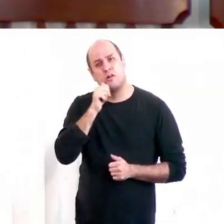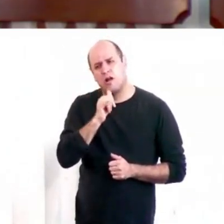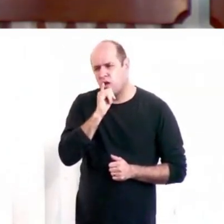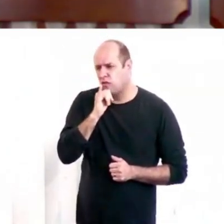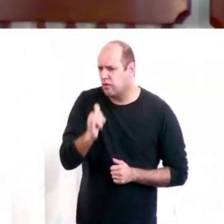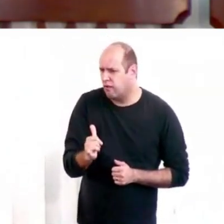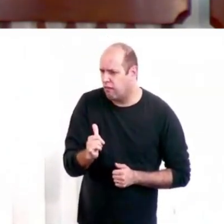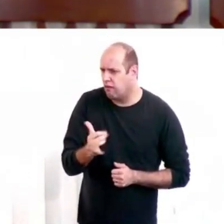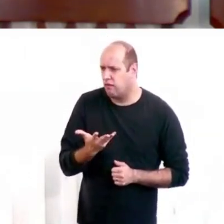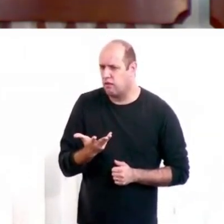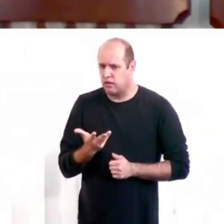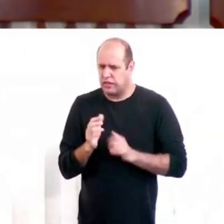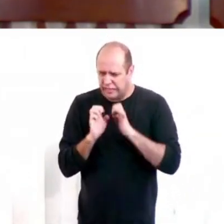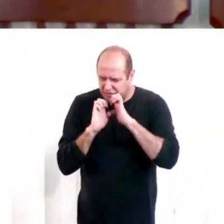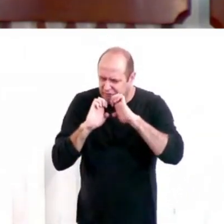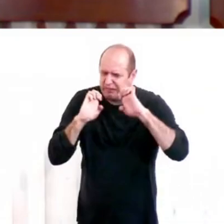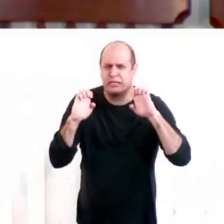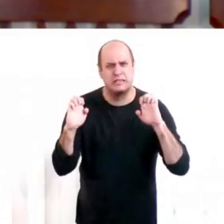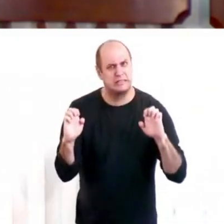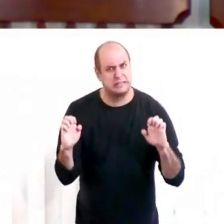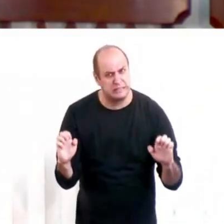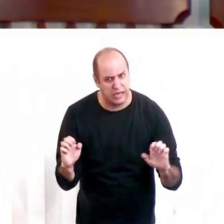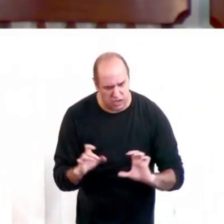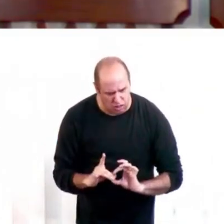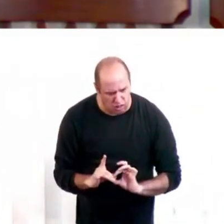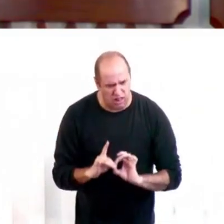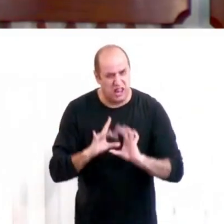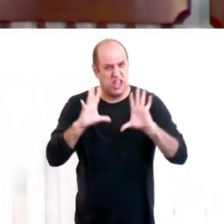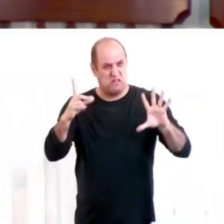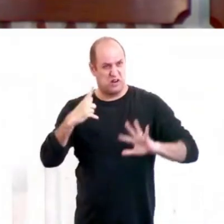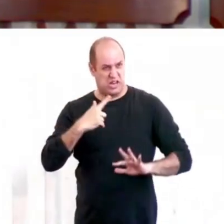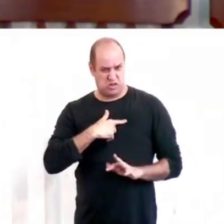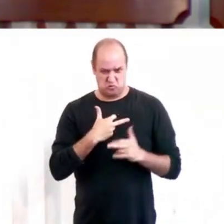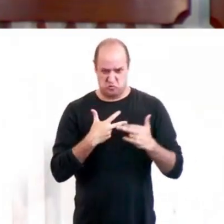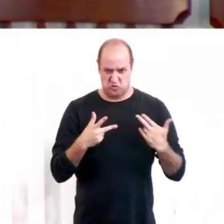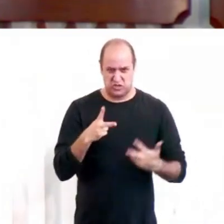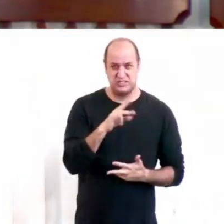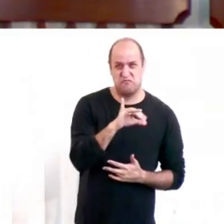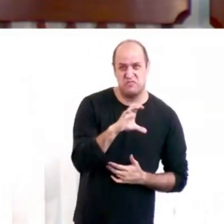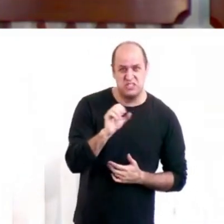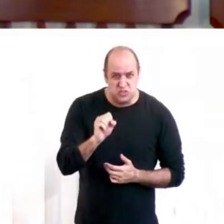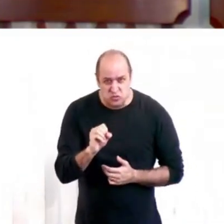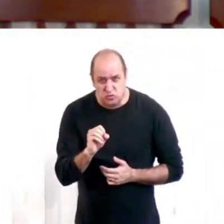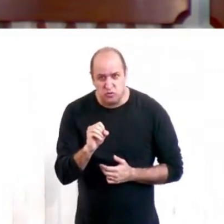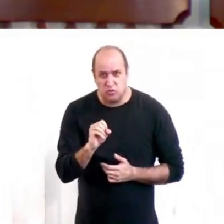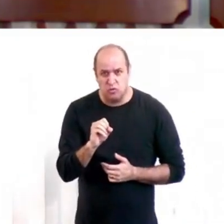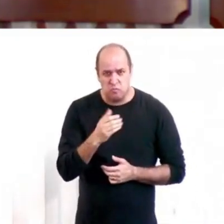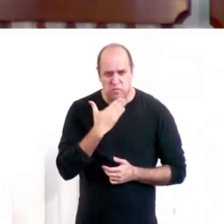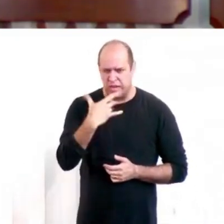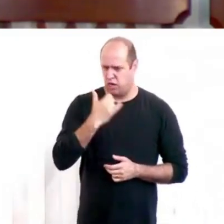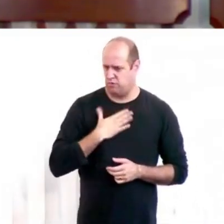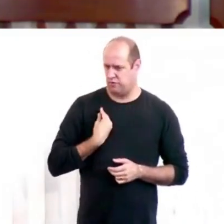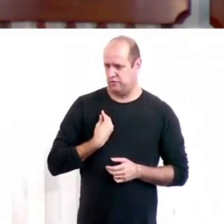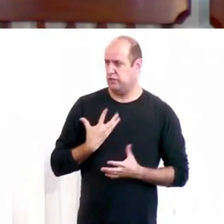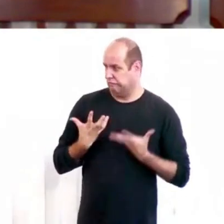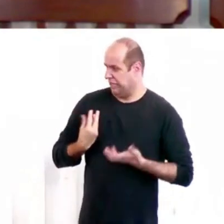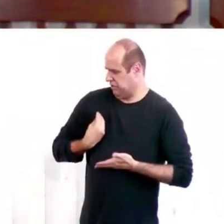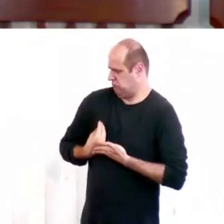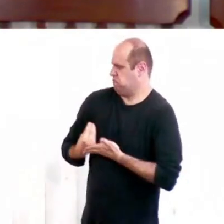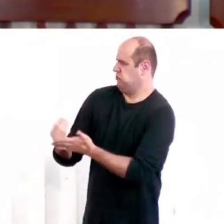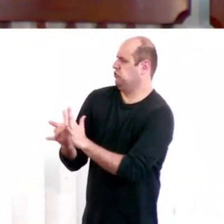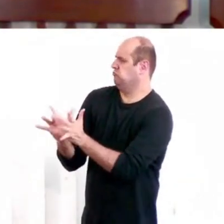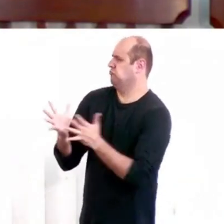o Evangelho liberta dos meus vícios e me dá uma vida nova? Eu quero entregar minha vida para